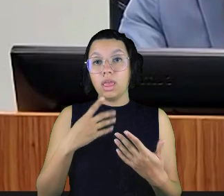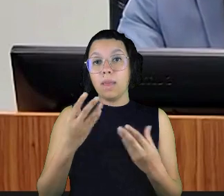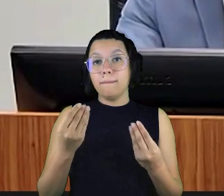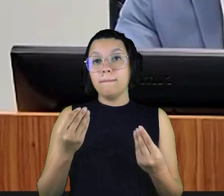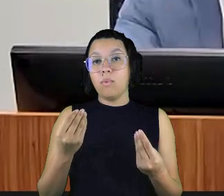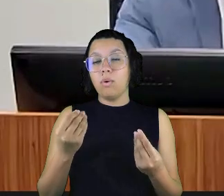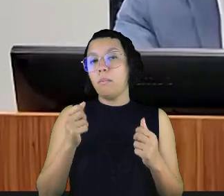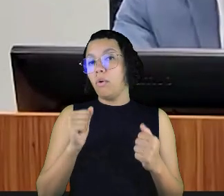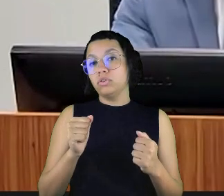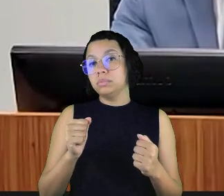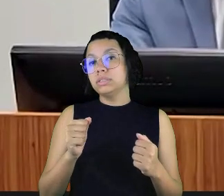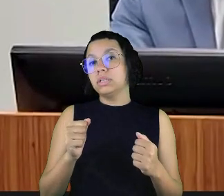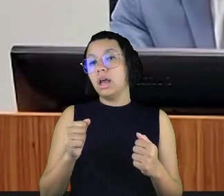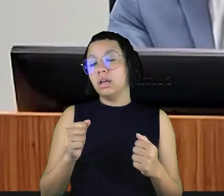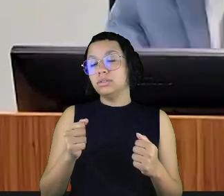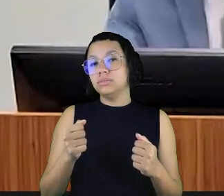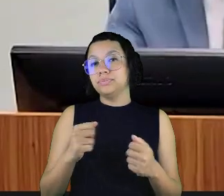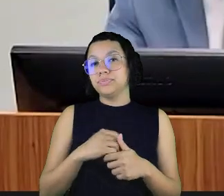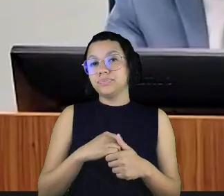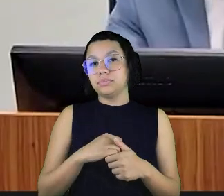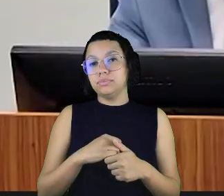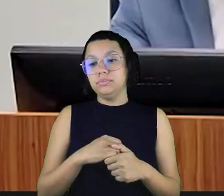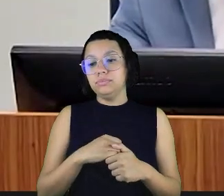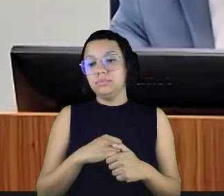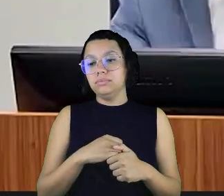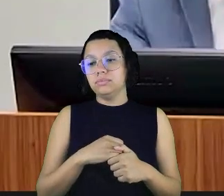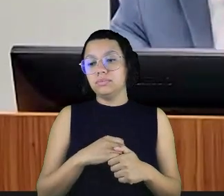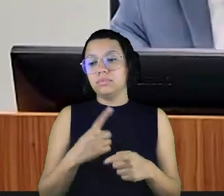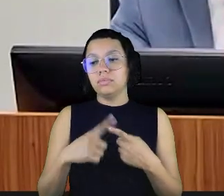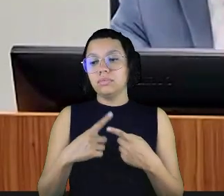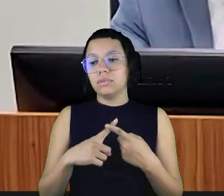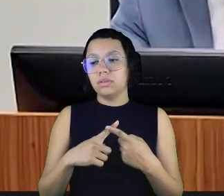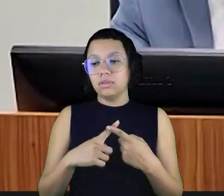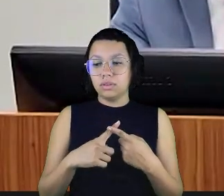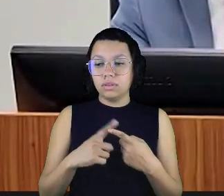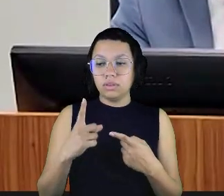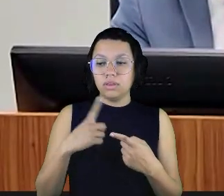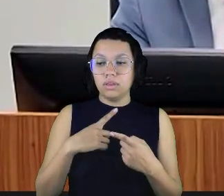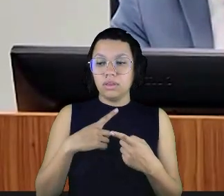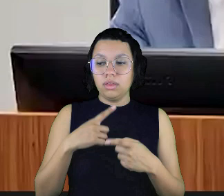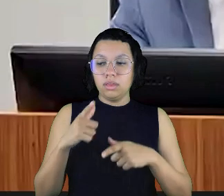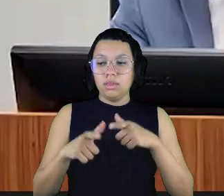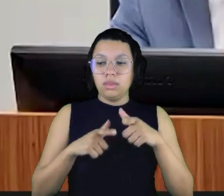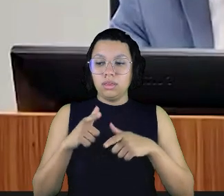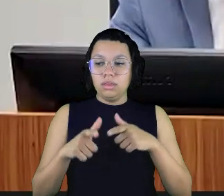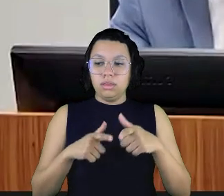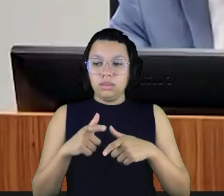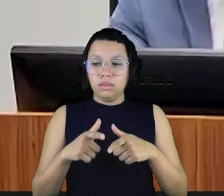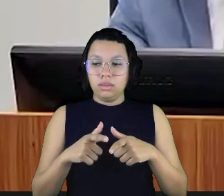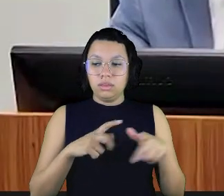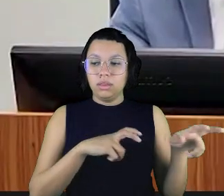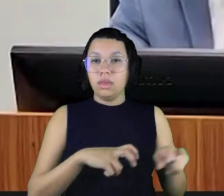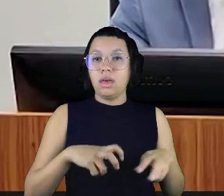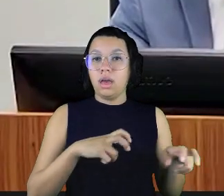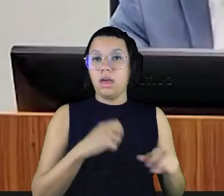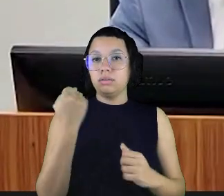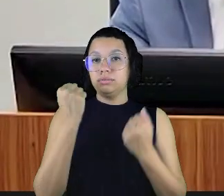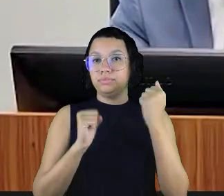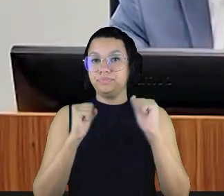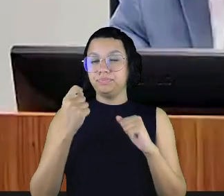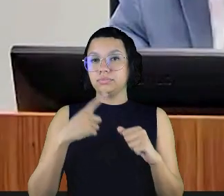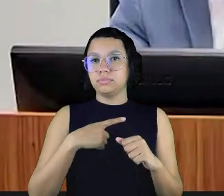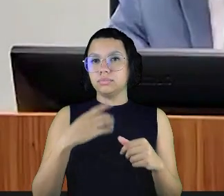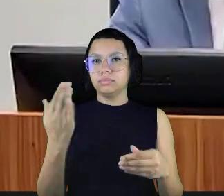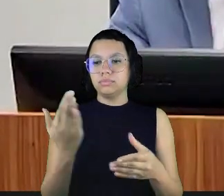porque Tem um negócio também que é de atividade agroindustrial. Tem um caso lá. O cara que tem um negócio de maçã, então ele embala